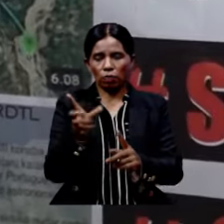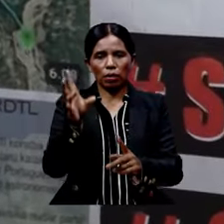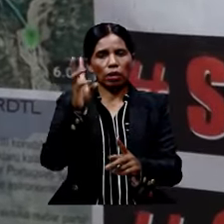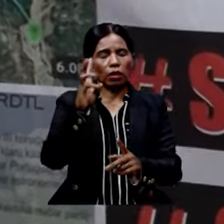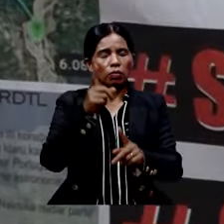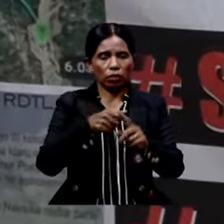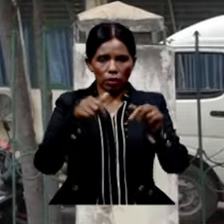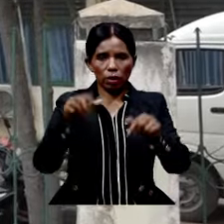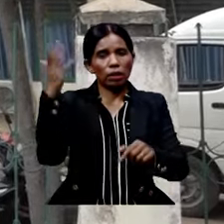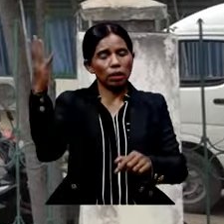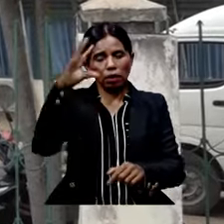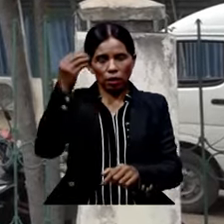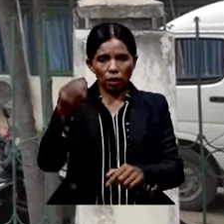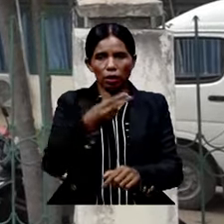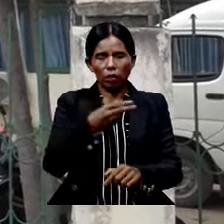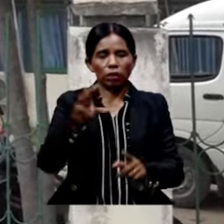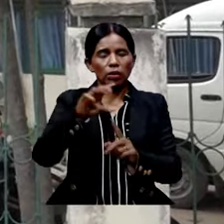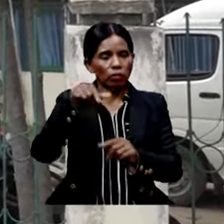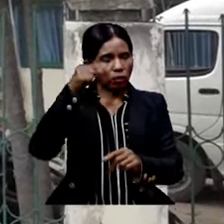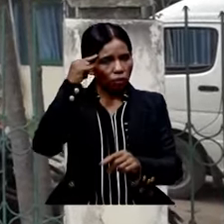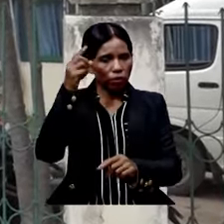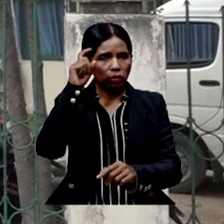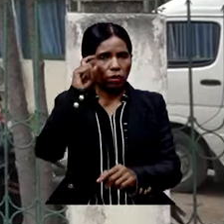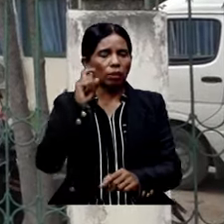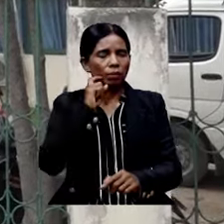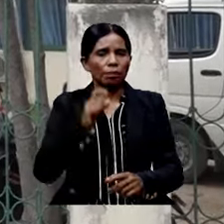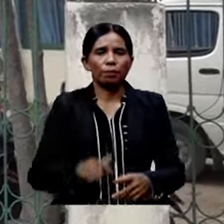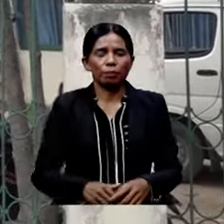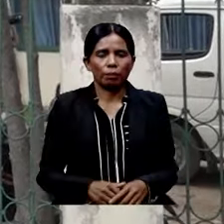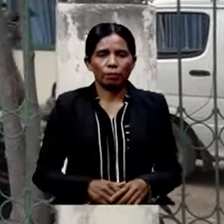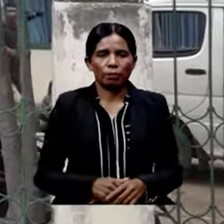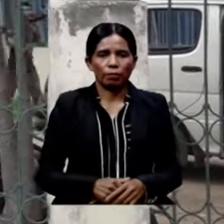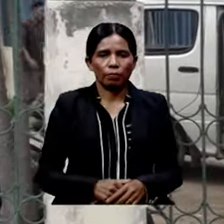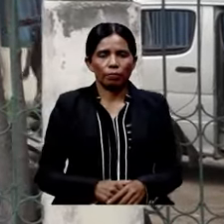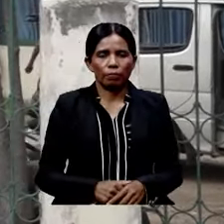e a Jakarta, Indonésia. Usi sefi governo Kairala Sanana Guzmão, Agustino da Costa e Hilário Guzmão, GMN.